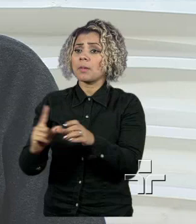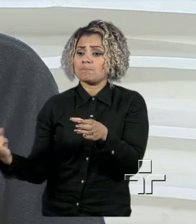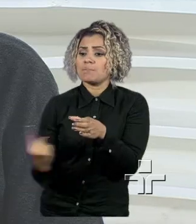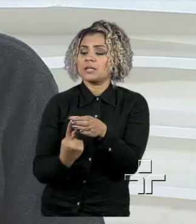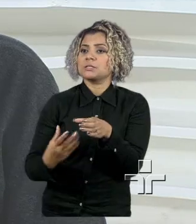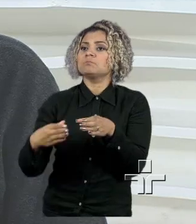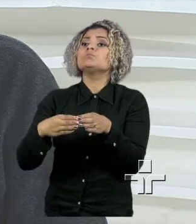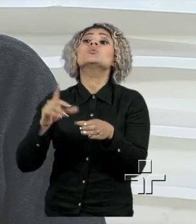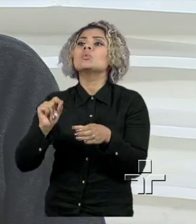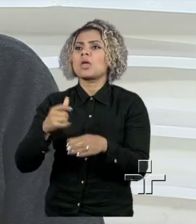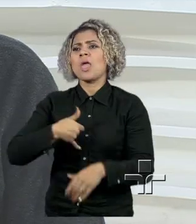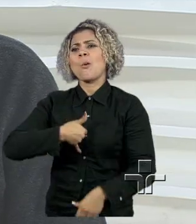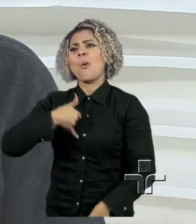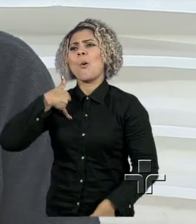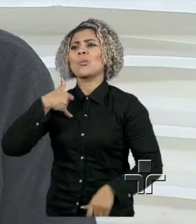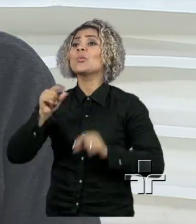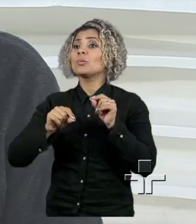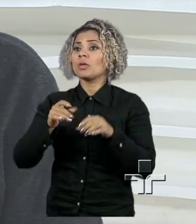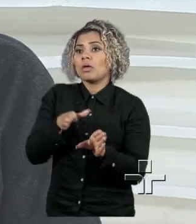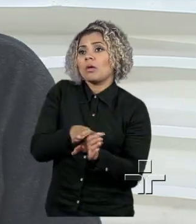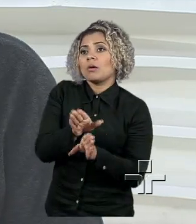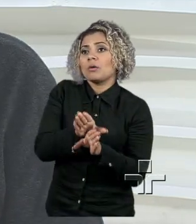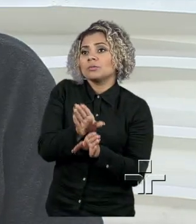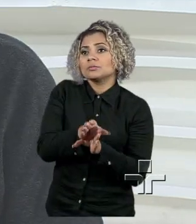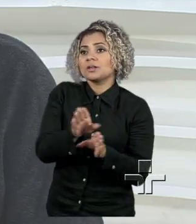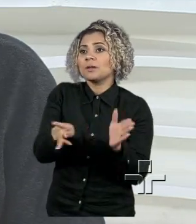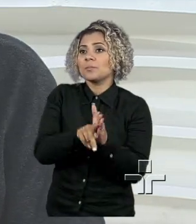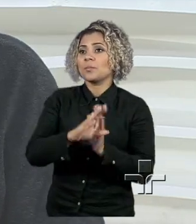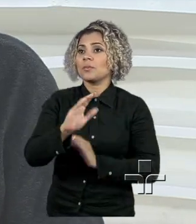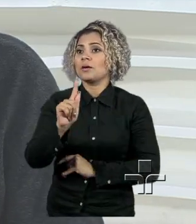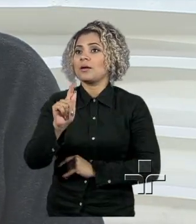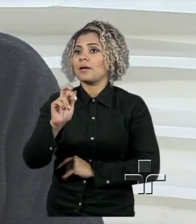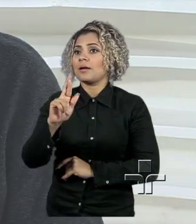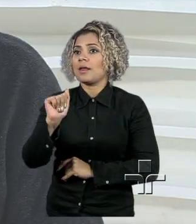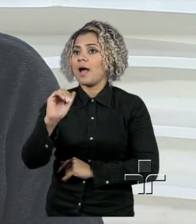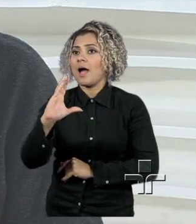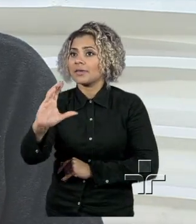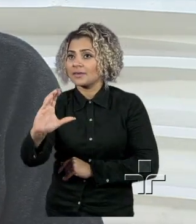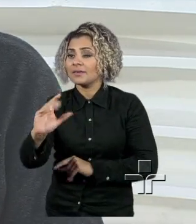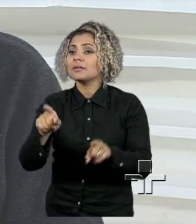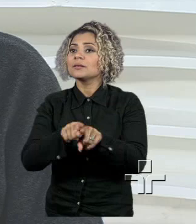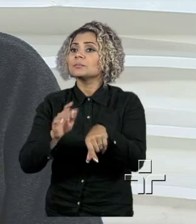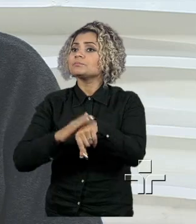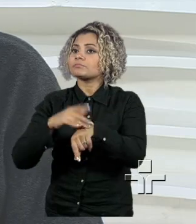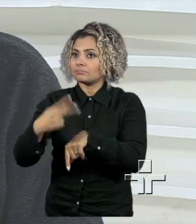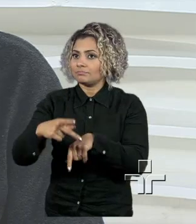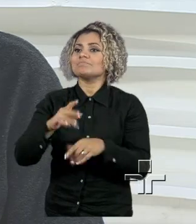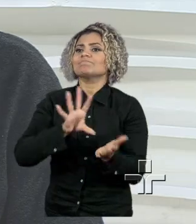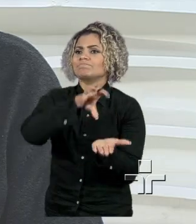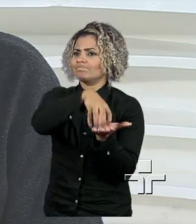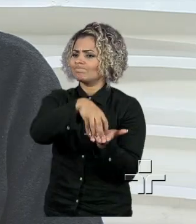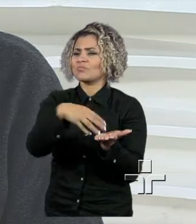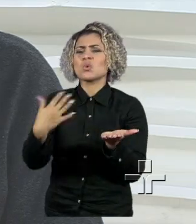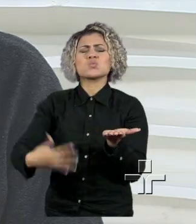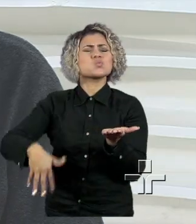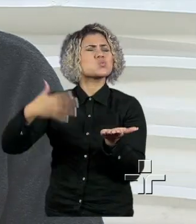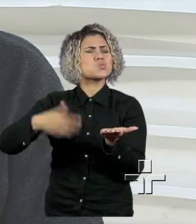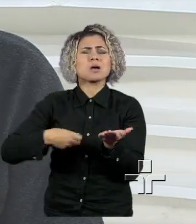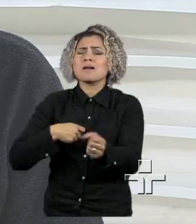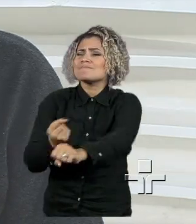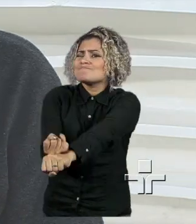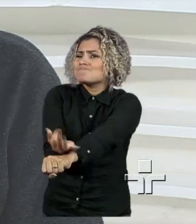muito orgulho, uma obra incrível, sou do Conselho Administrativo do GRAAC, aqui em São Paulo, que é uma obra incrível, que me emociona